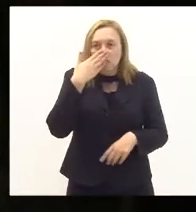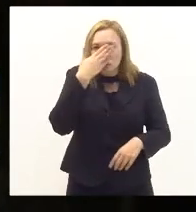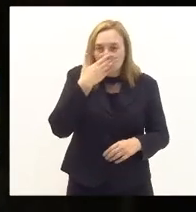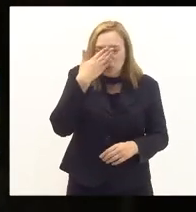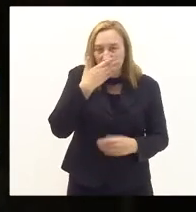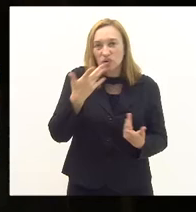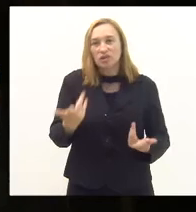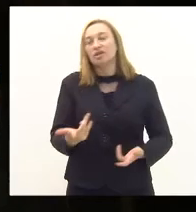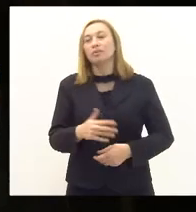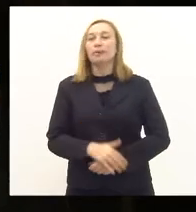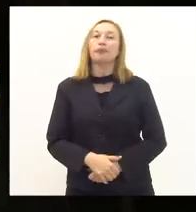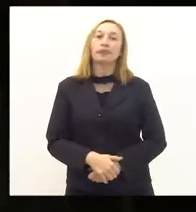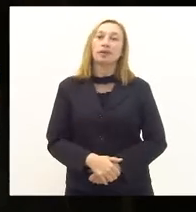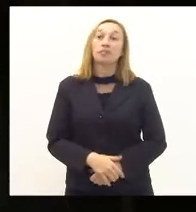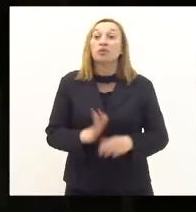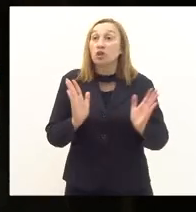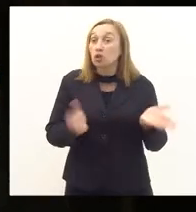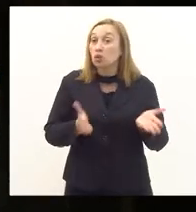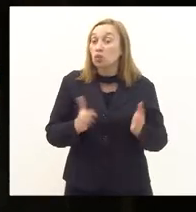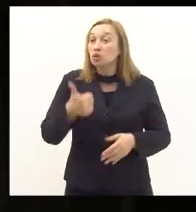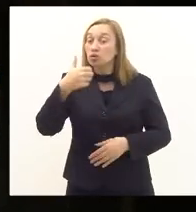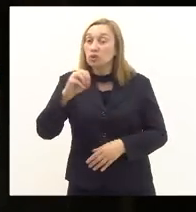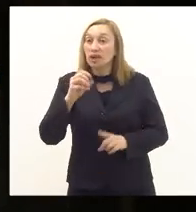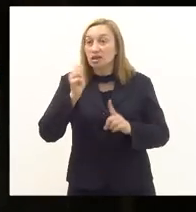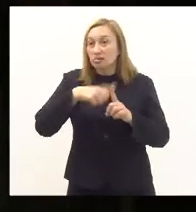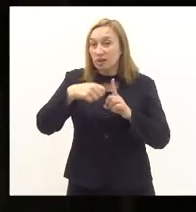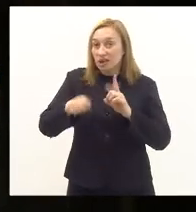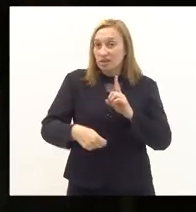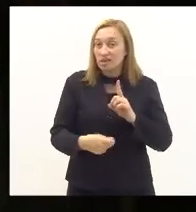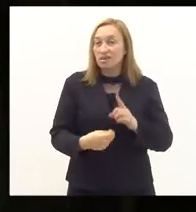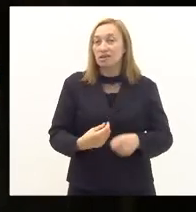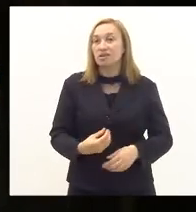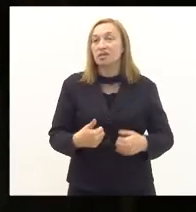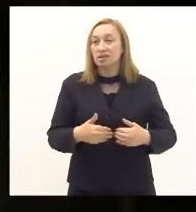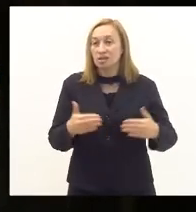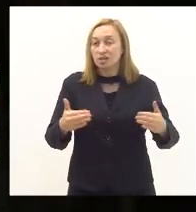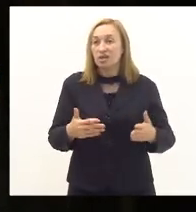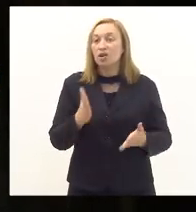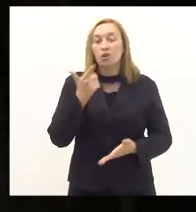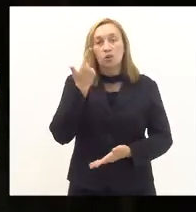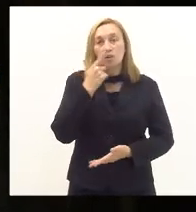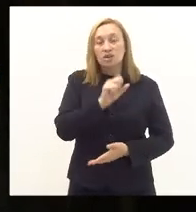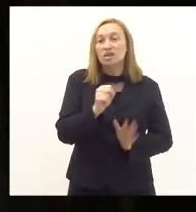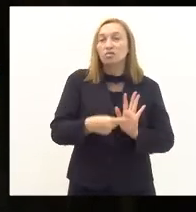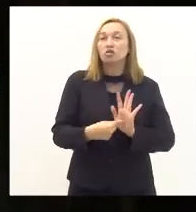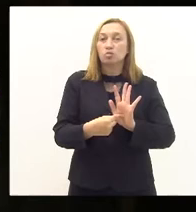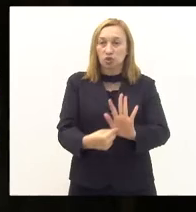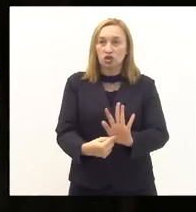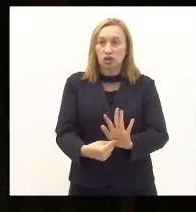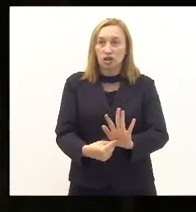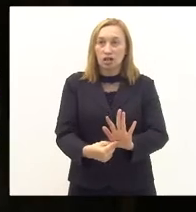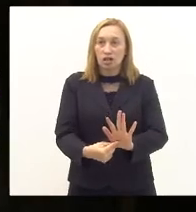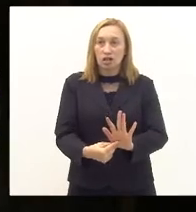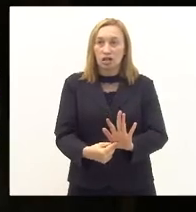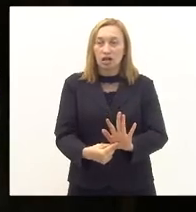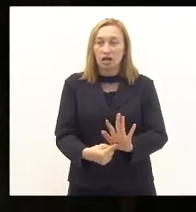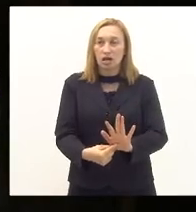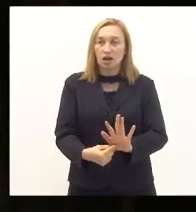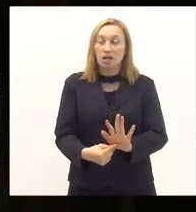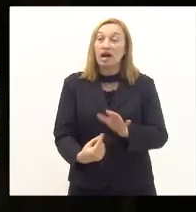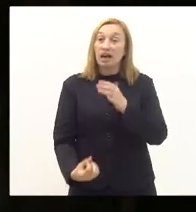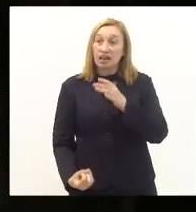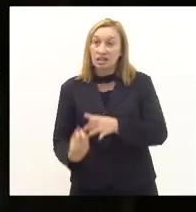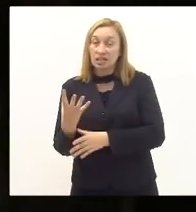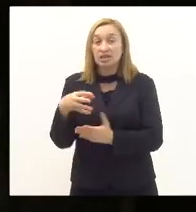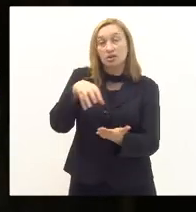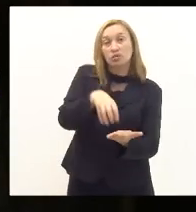de prostituição. E hoje, com 10 meses de funcionamento, nós conseguimos mostrar que a criação